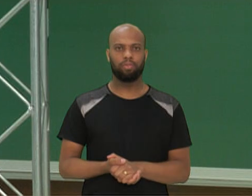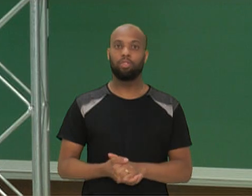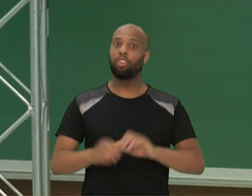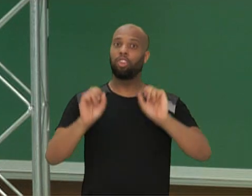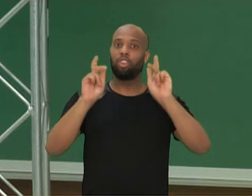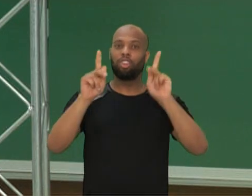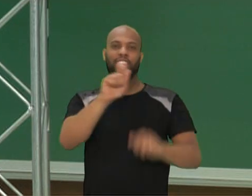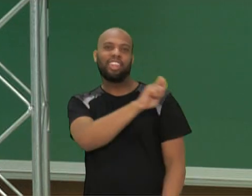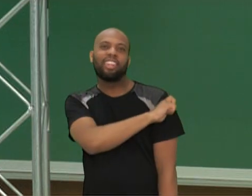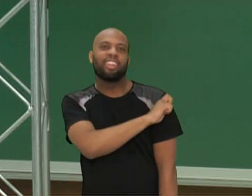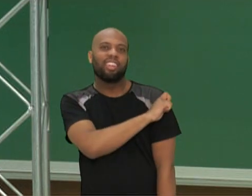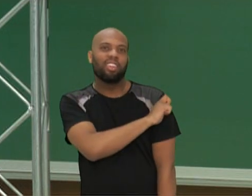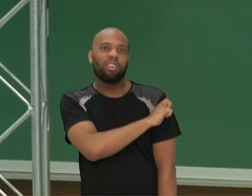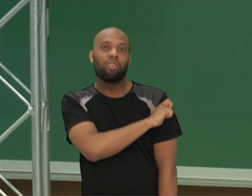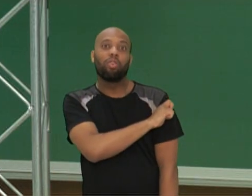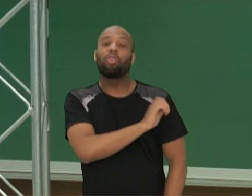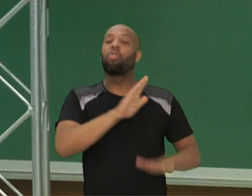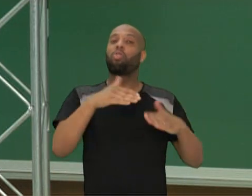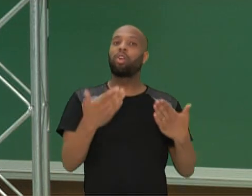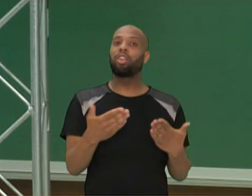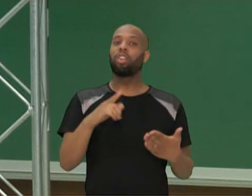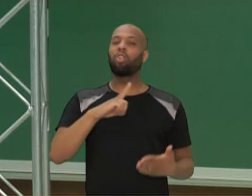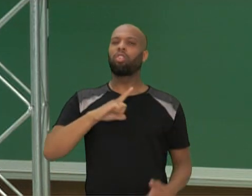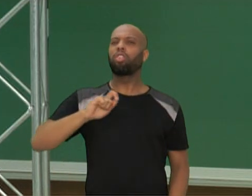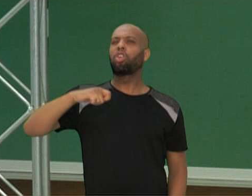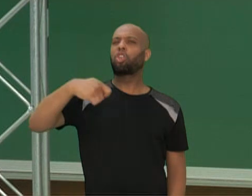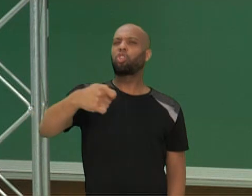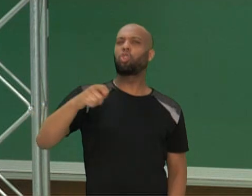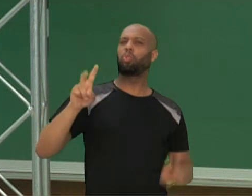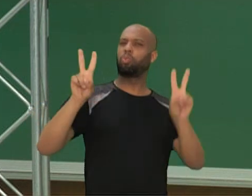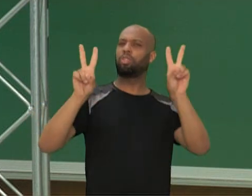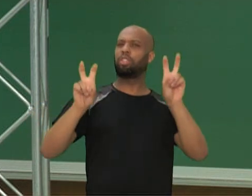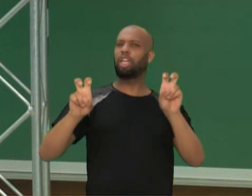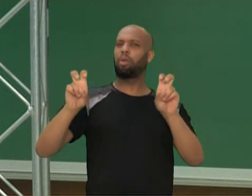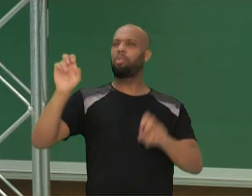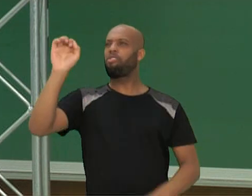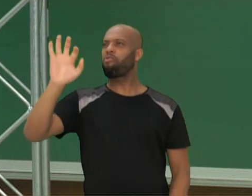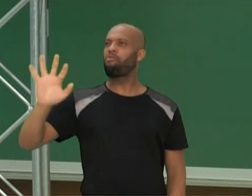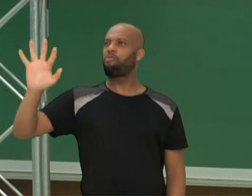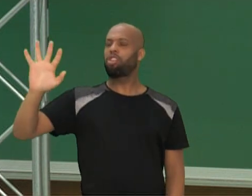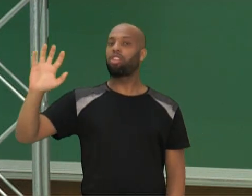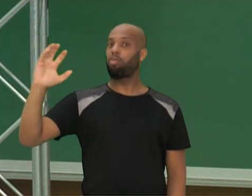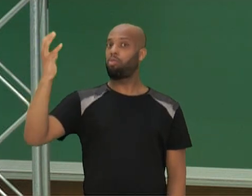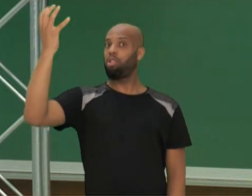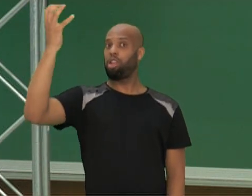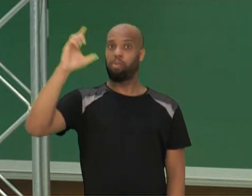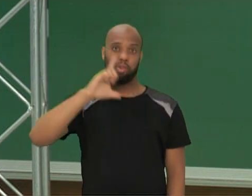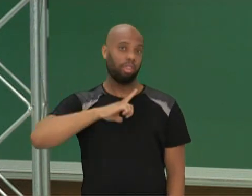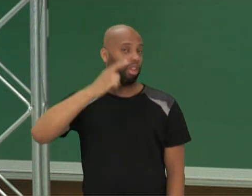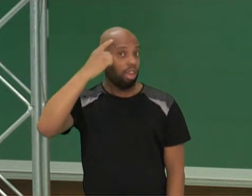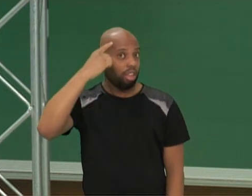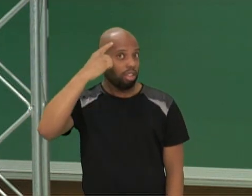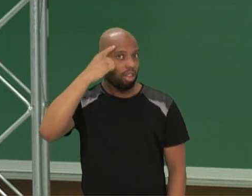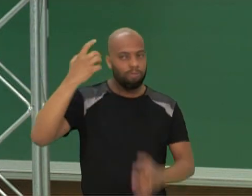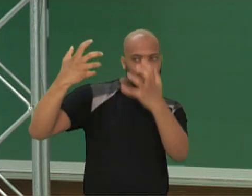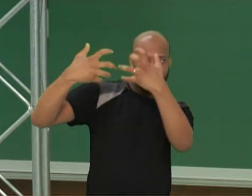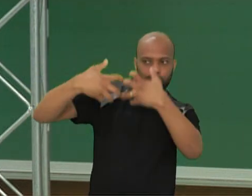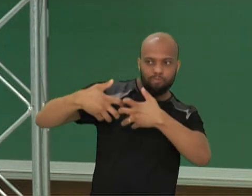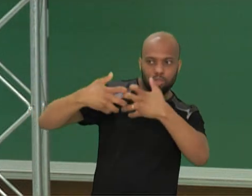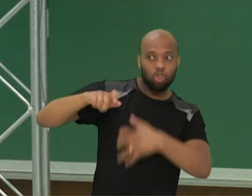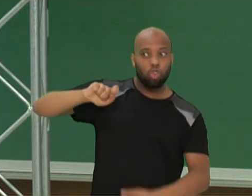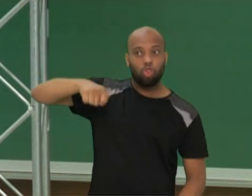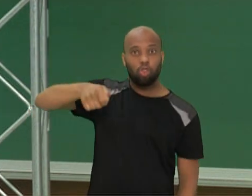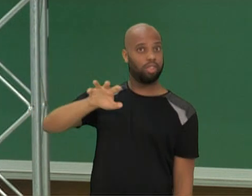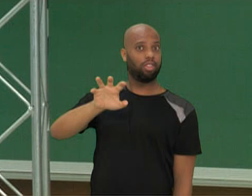Muito bem, estudante. Acerca de fenômenos climáticos, trouxe algumas ideias aí para a sua mente, conseguiu refletir um pouquinho sobre